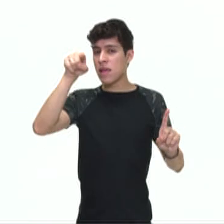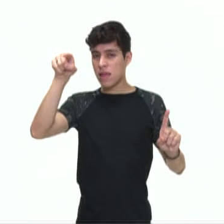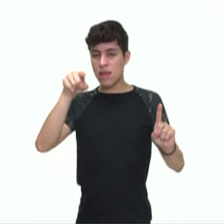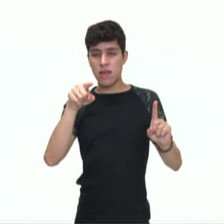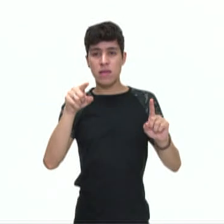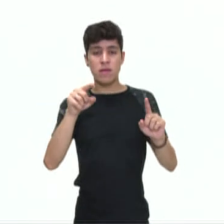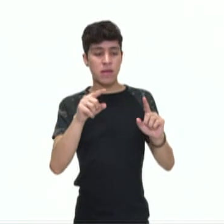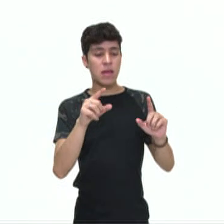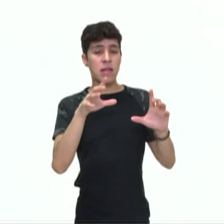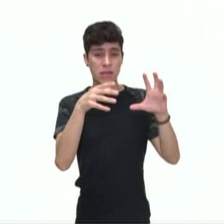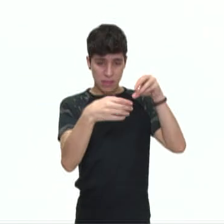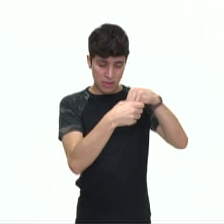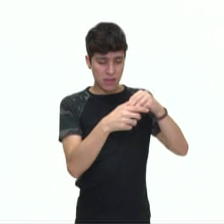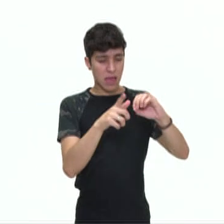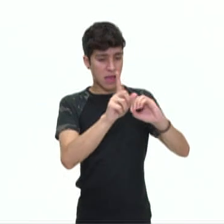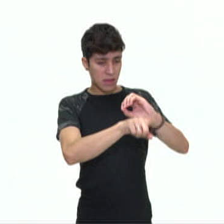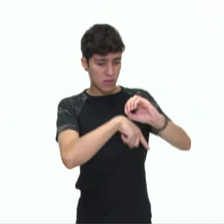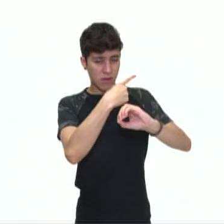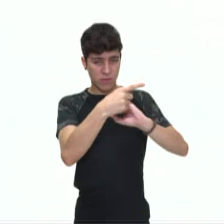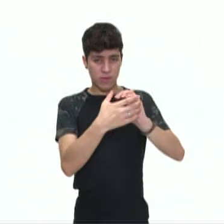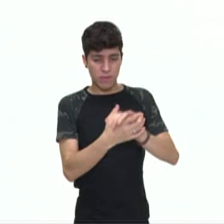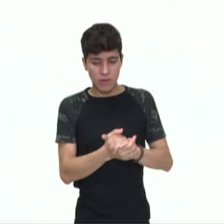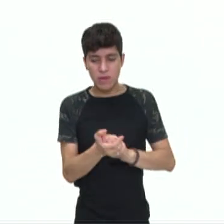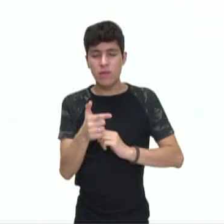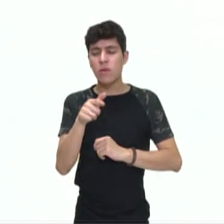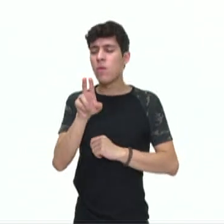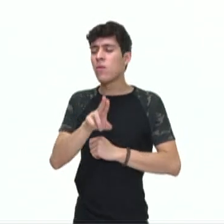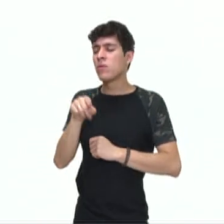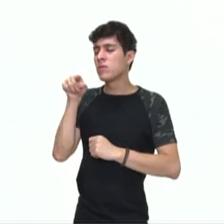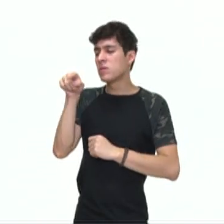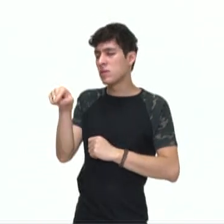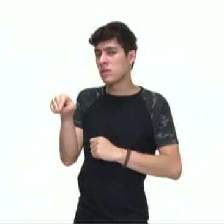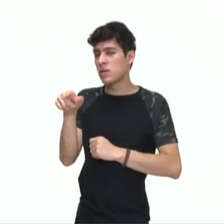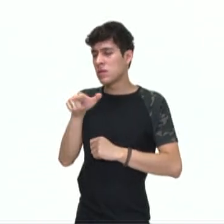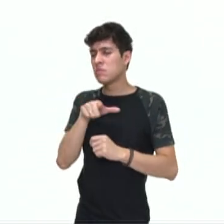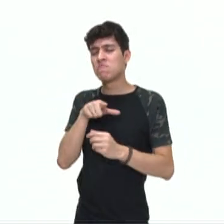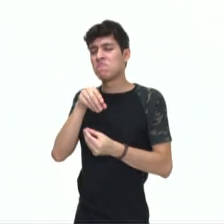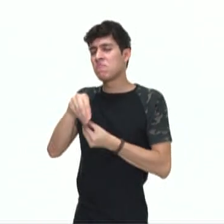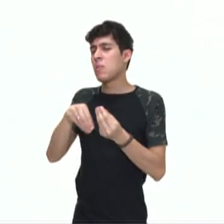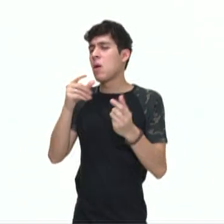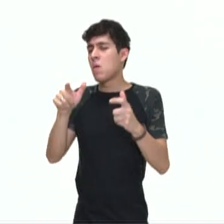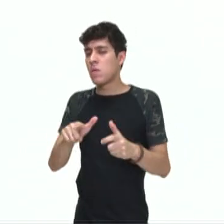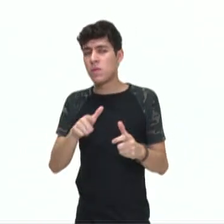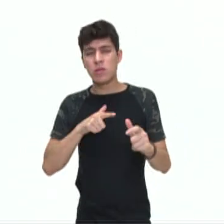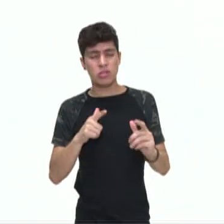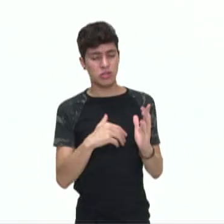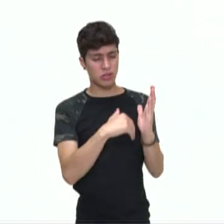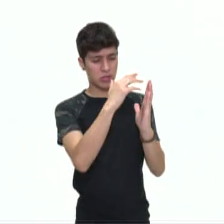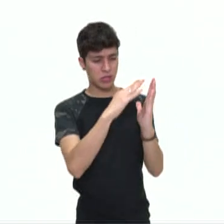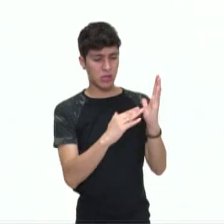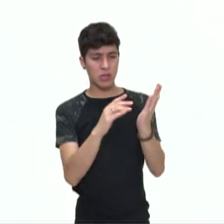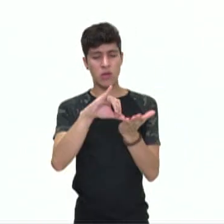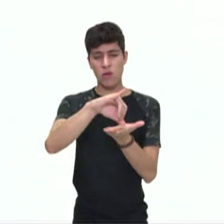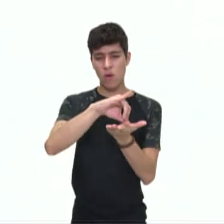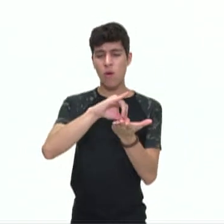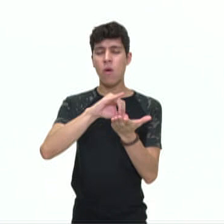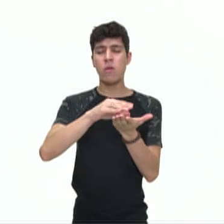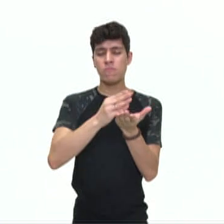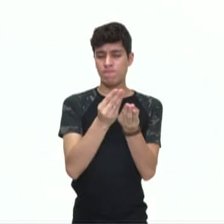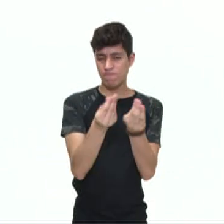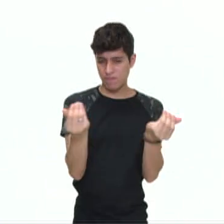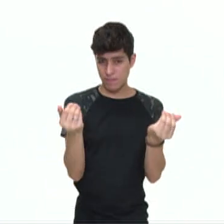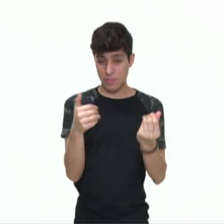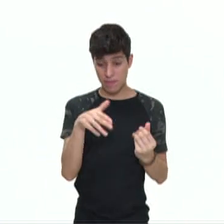molecular e atômica, tá? Então, nós temos a aplicação dessas espécies em tintas, aditivos, catalisadores e lubrificantes.